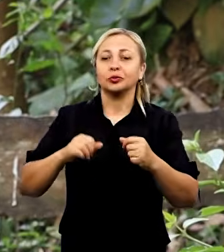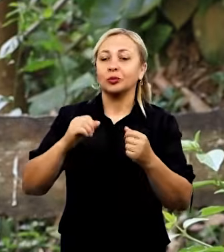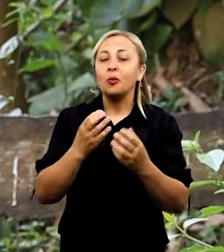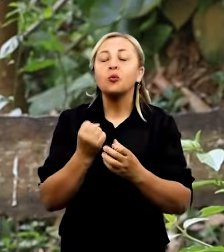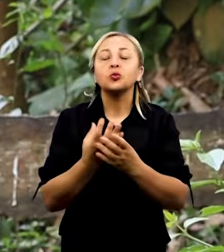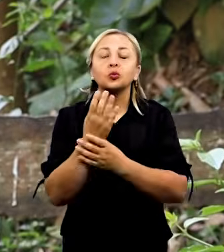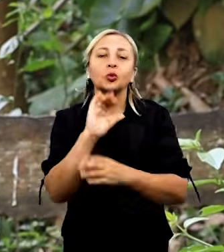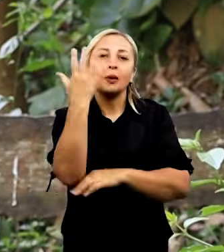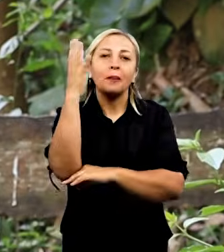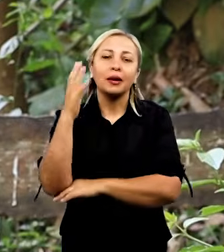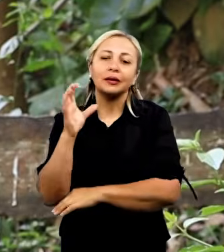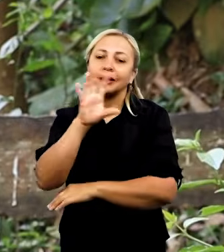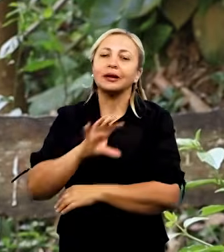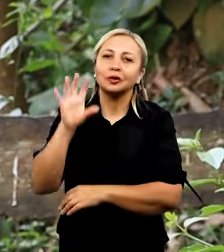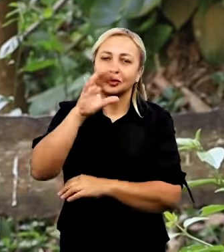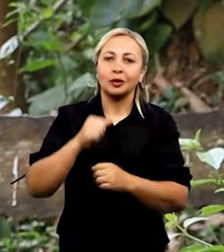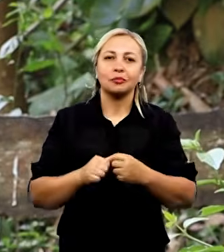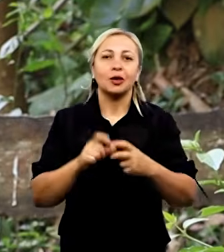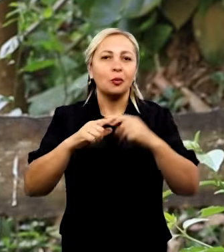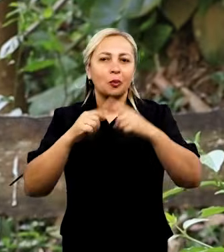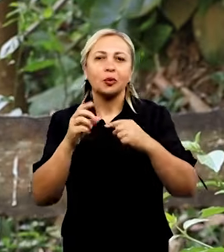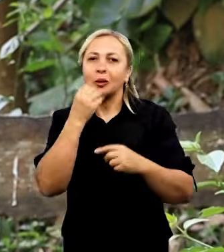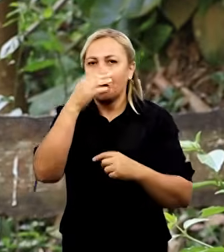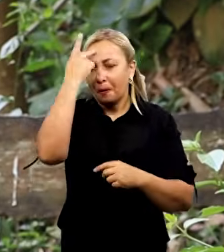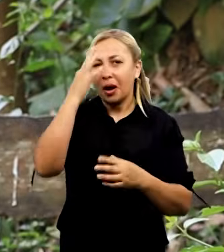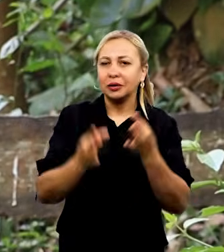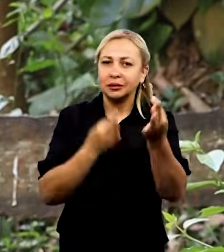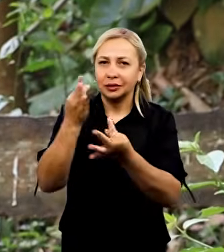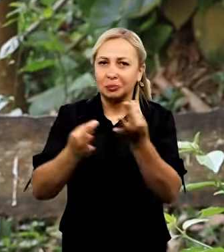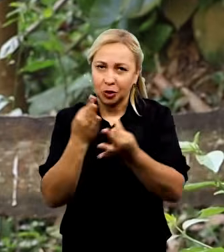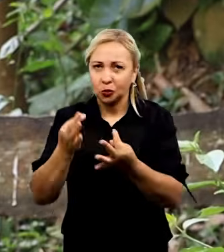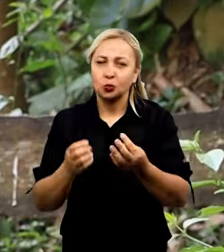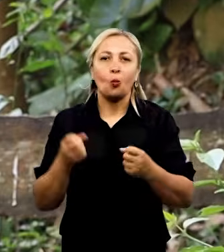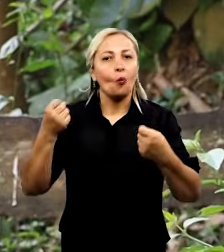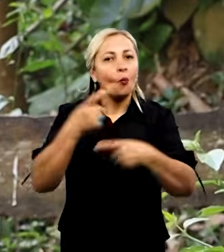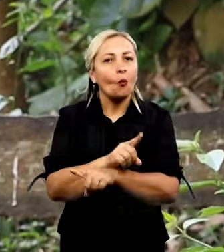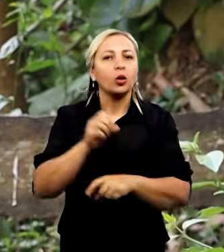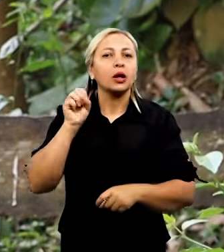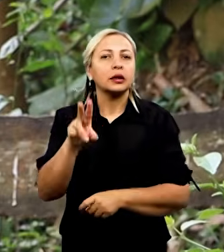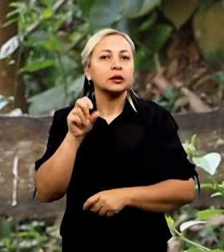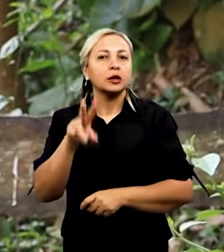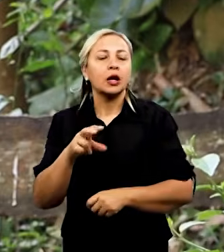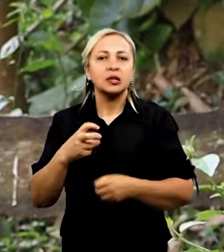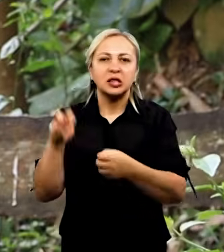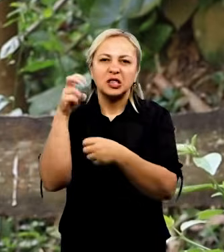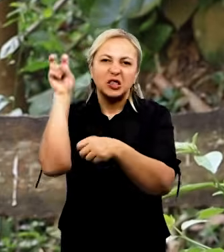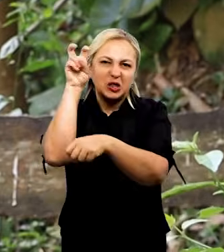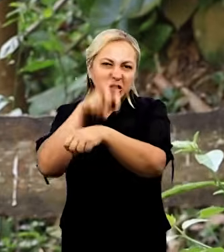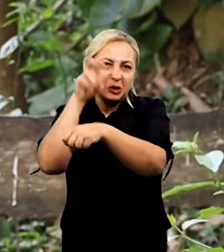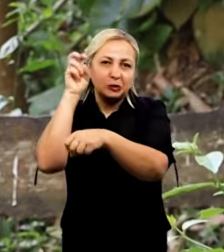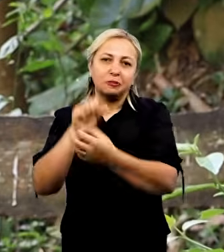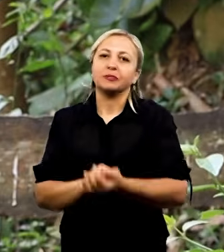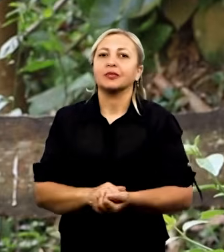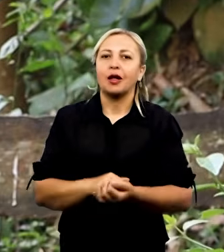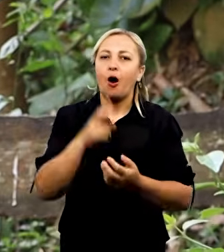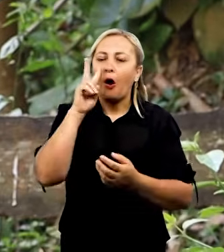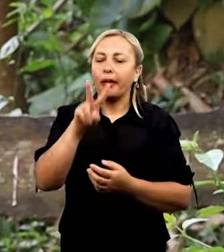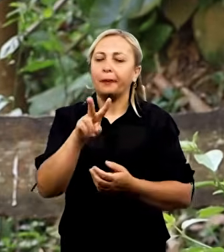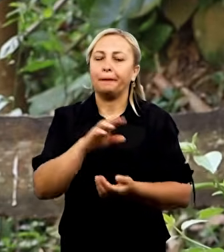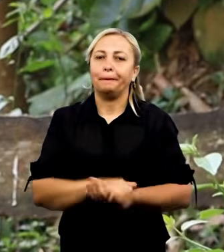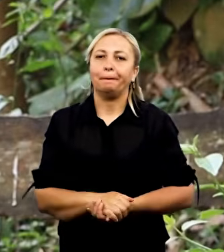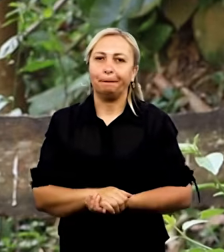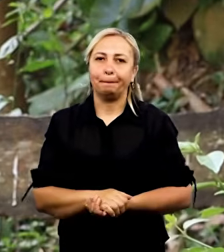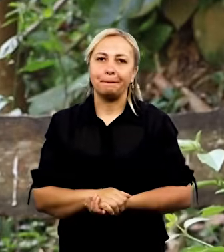a partir de plantas da região. O produto promete ser uma alternativa terapêutica para o tratamento de envenenamentos por animais